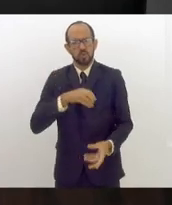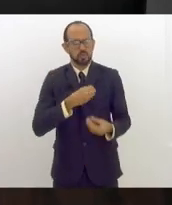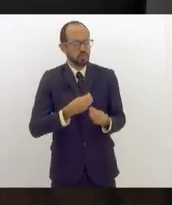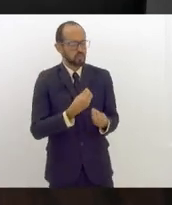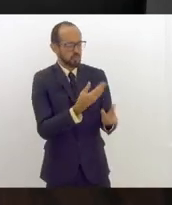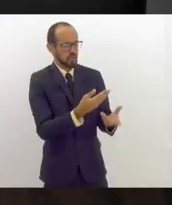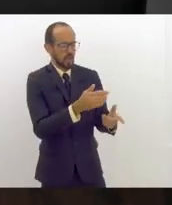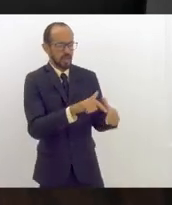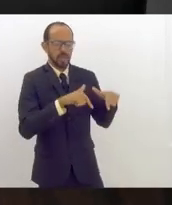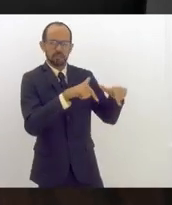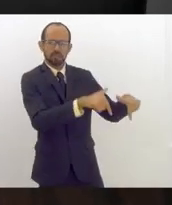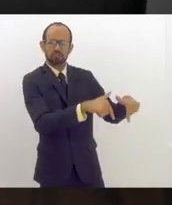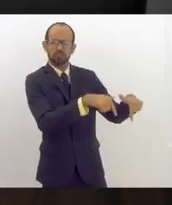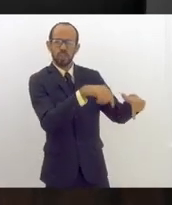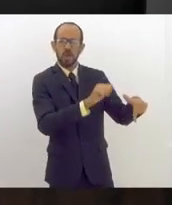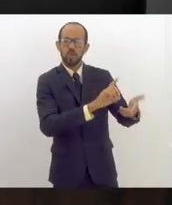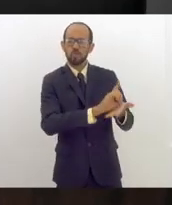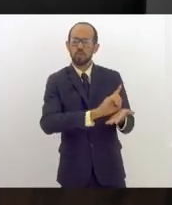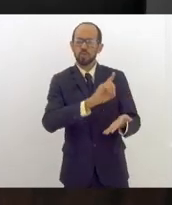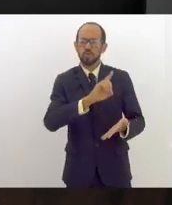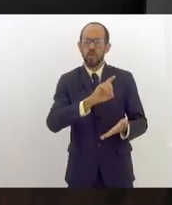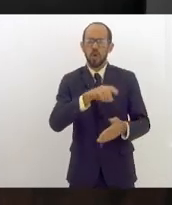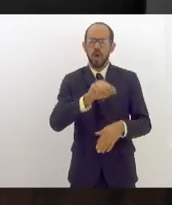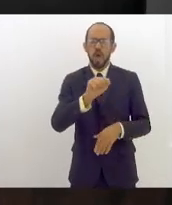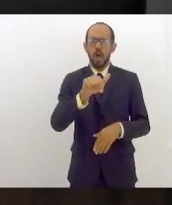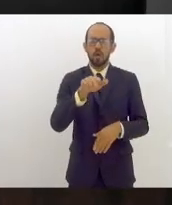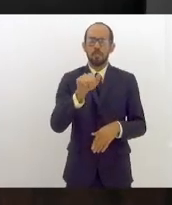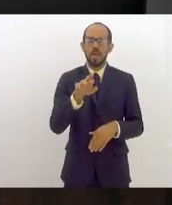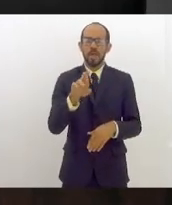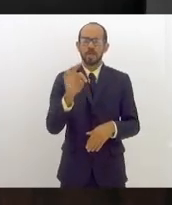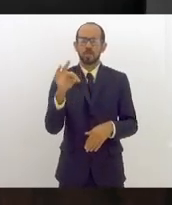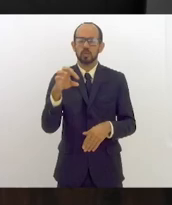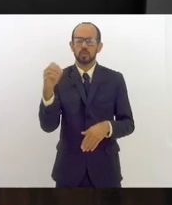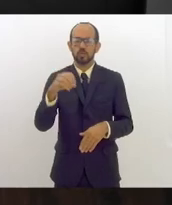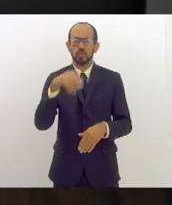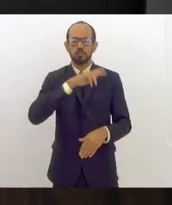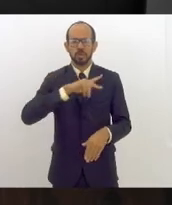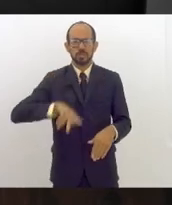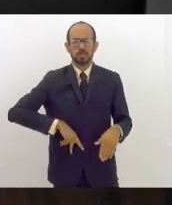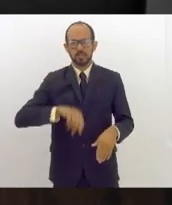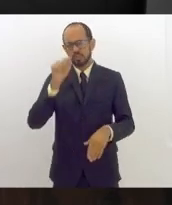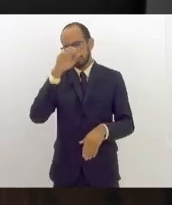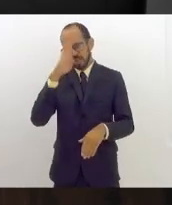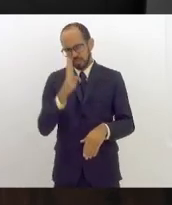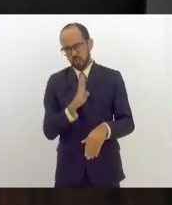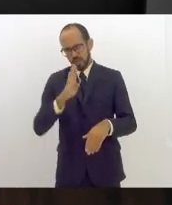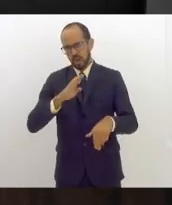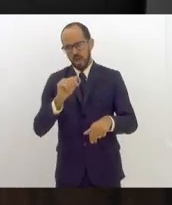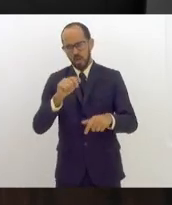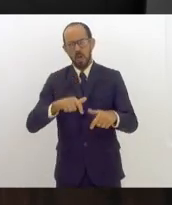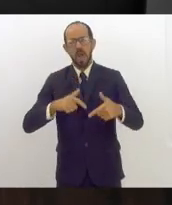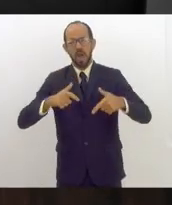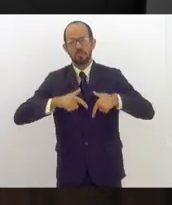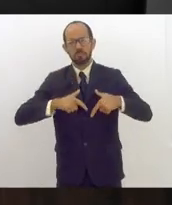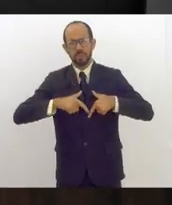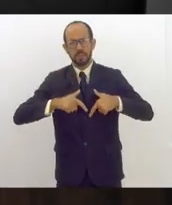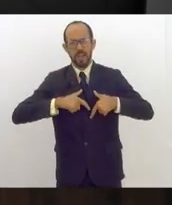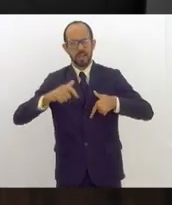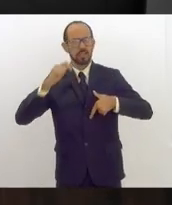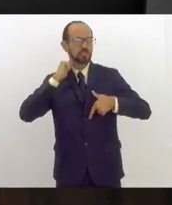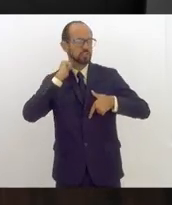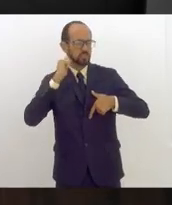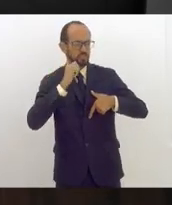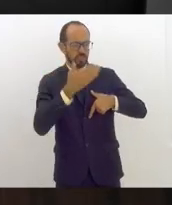Simonetti o nosso querido Beto Simonetti Presidente Nacional da OAB a maior honraria do Estado a medalha